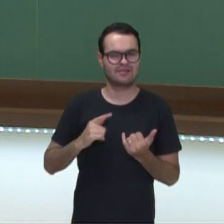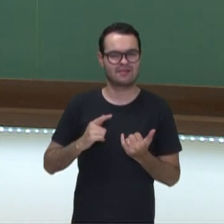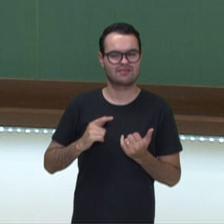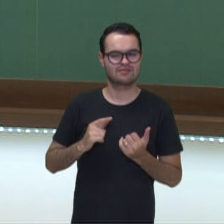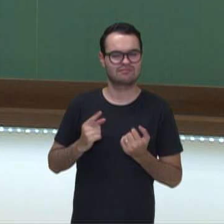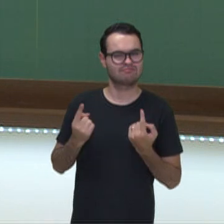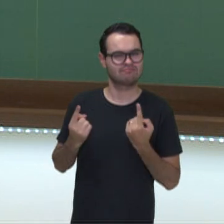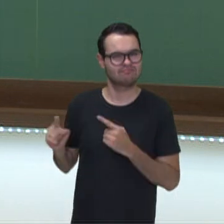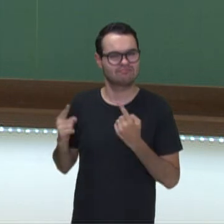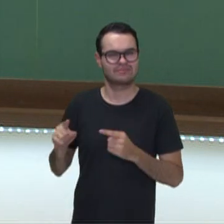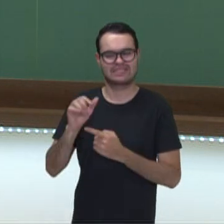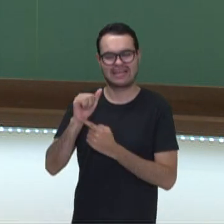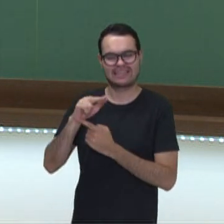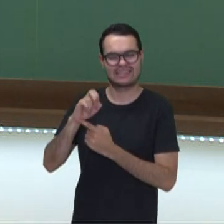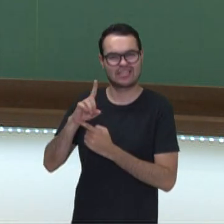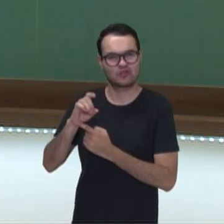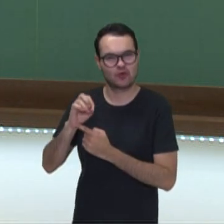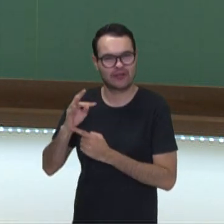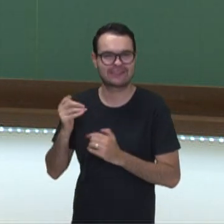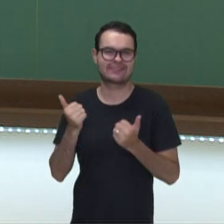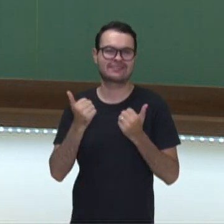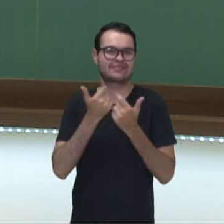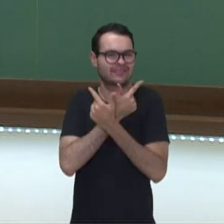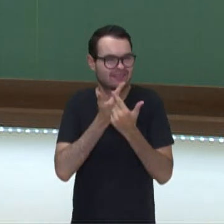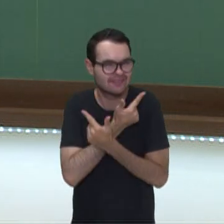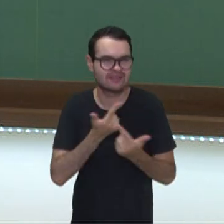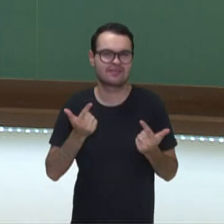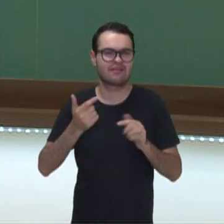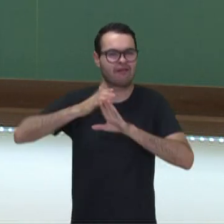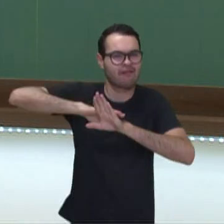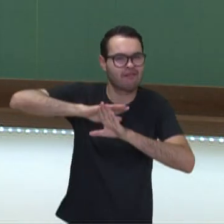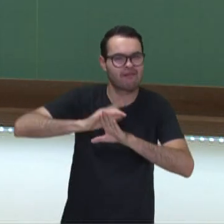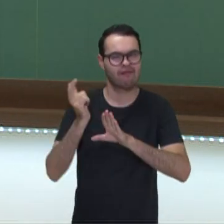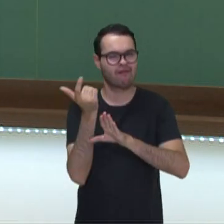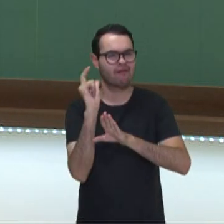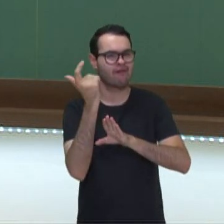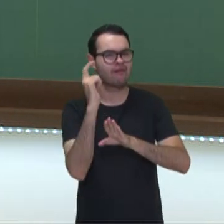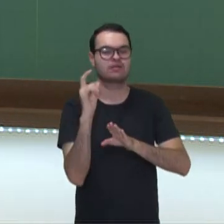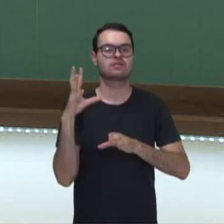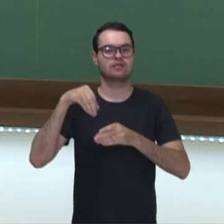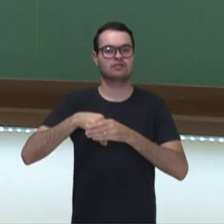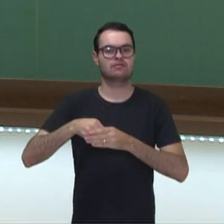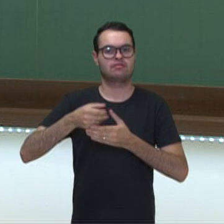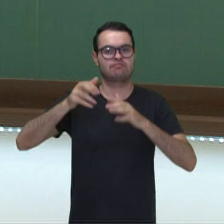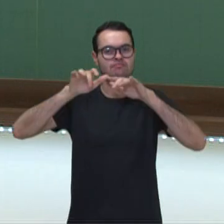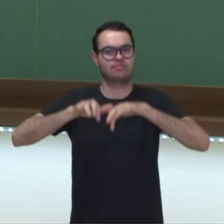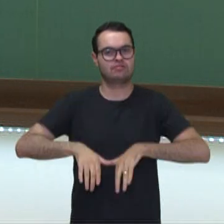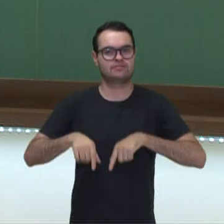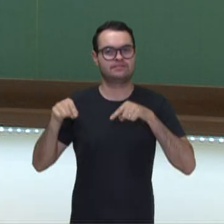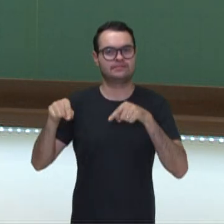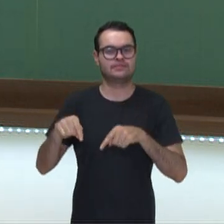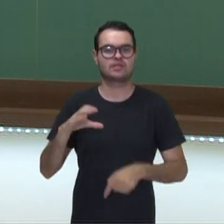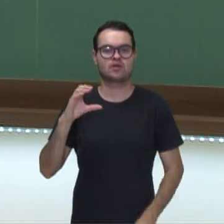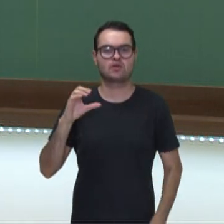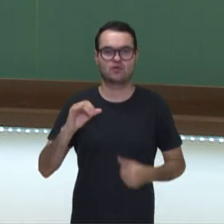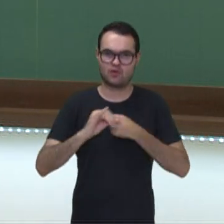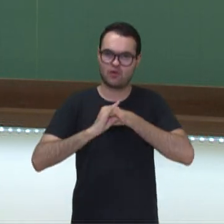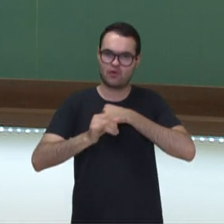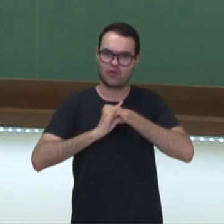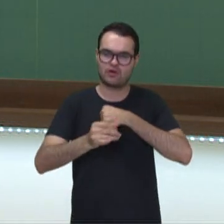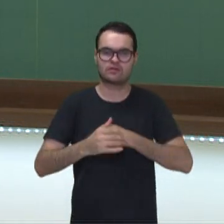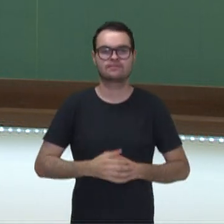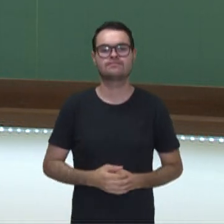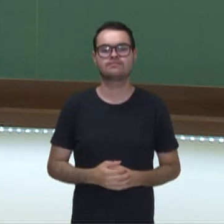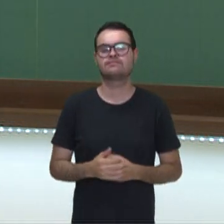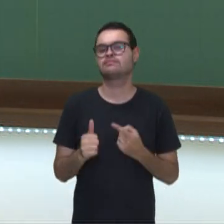de anedota, de bom humor e ironia no narrador dessa crônica, né? Vamos então à